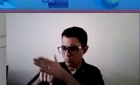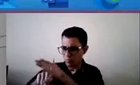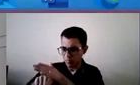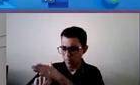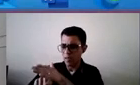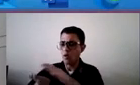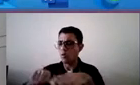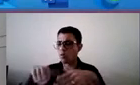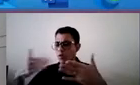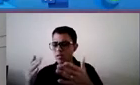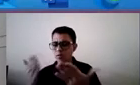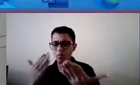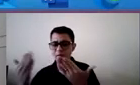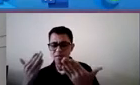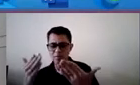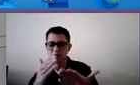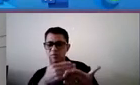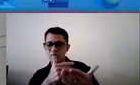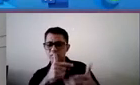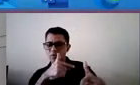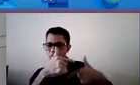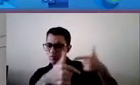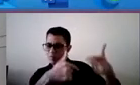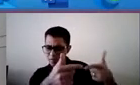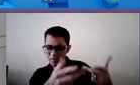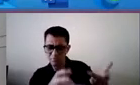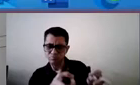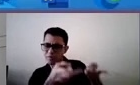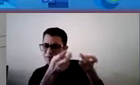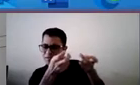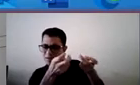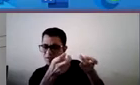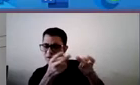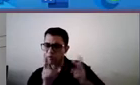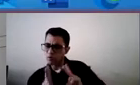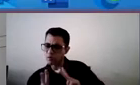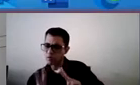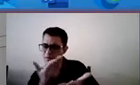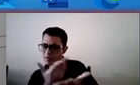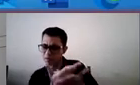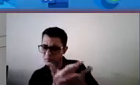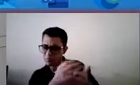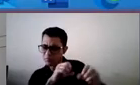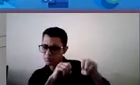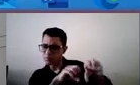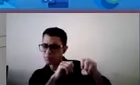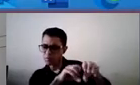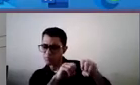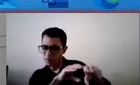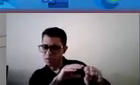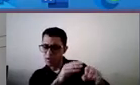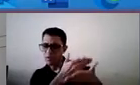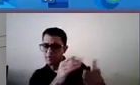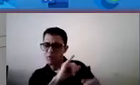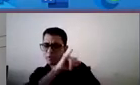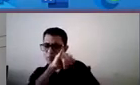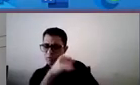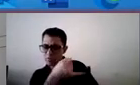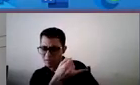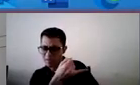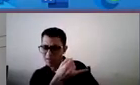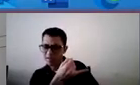ingressa num trabalho e consegue perseverar e continuar nesse trabalho e buscar novas opções e